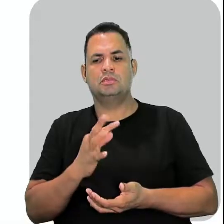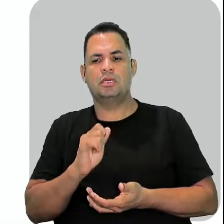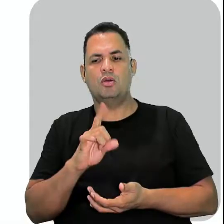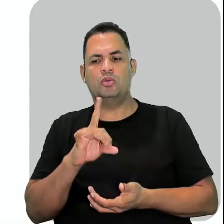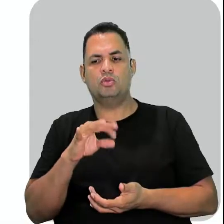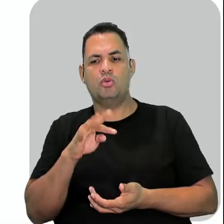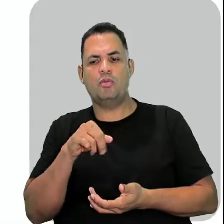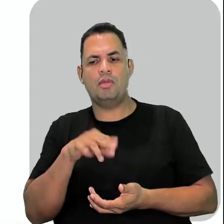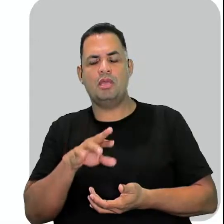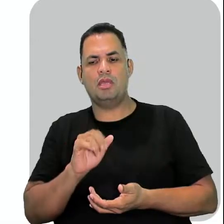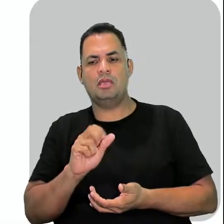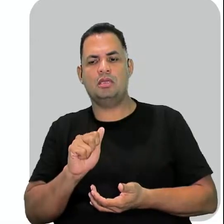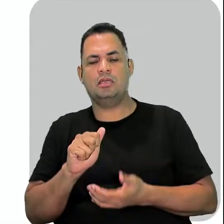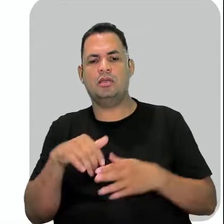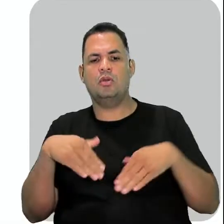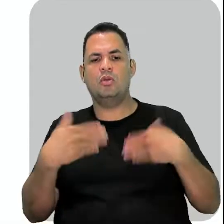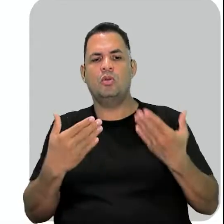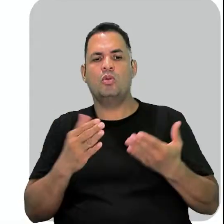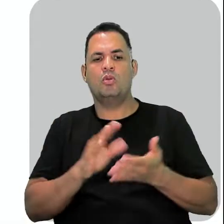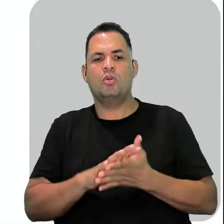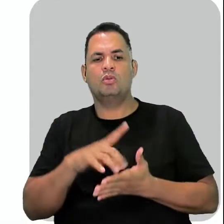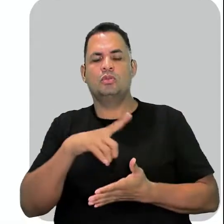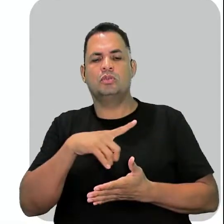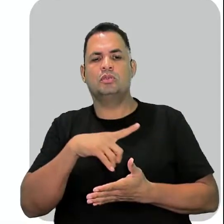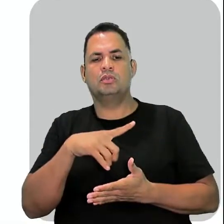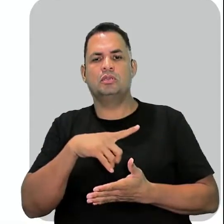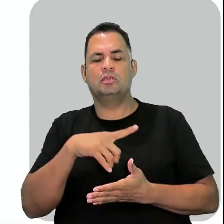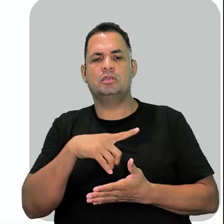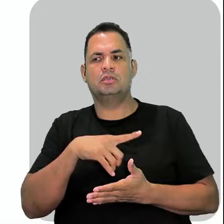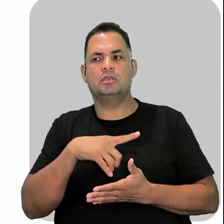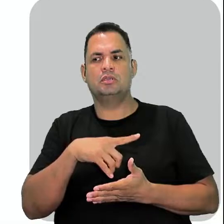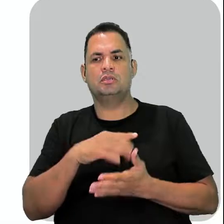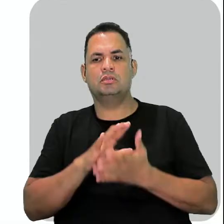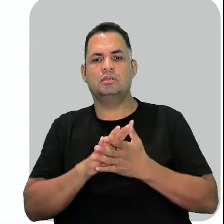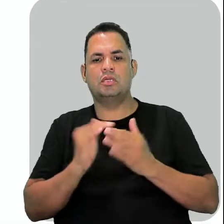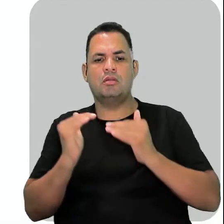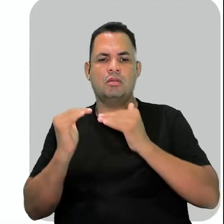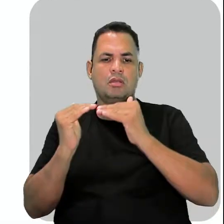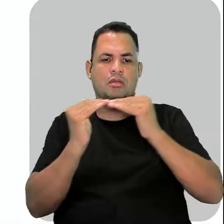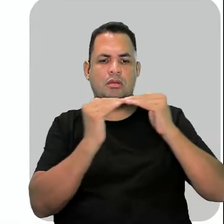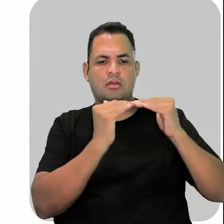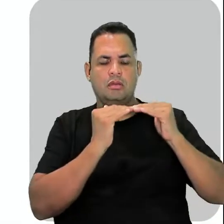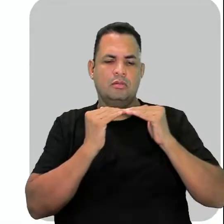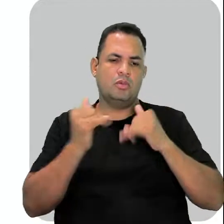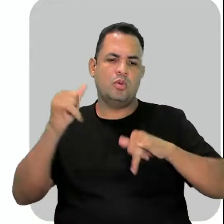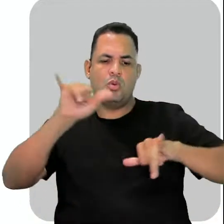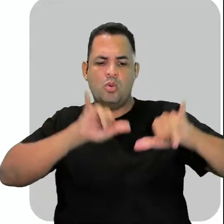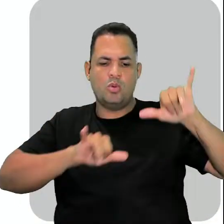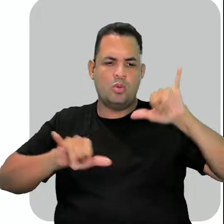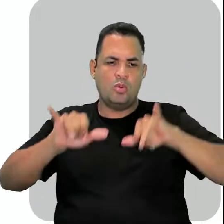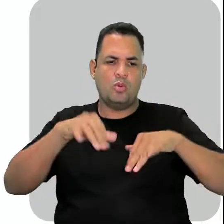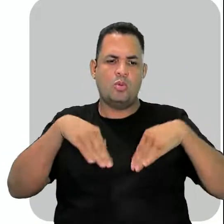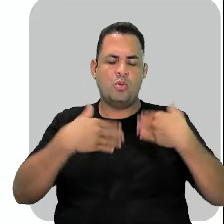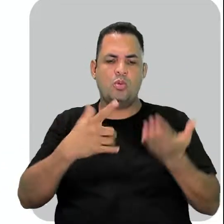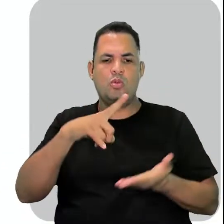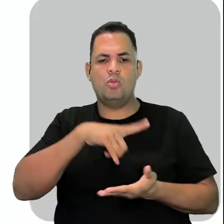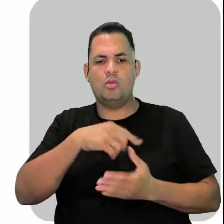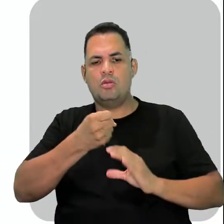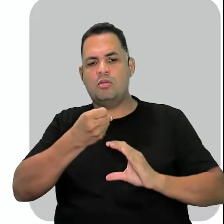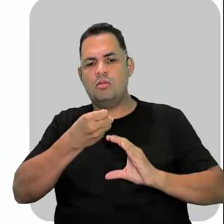tautomeria, que é quando a gente tem a coexistência no equilíbrio químico. Quando tiver alguma